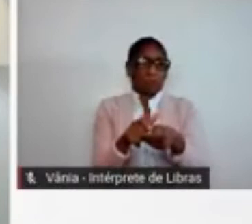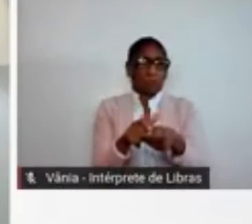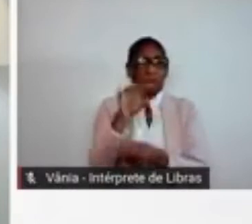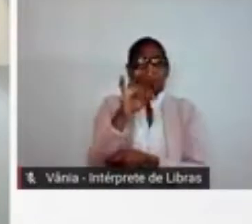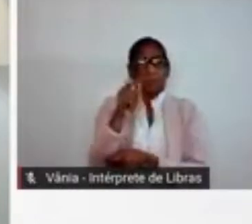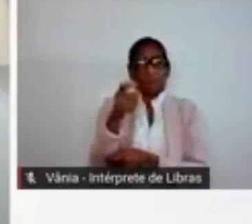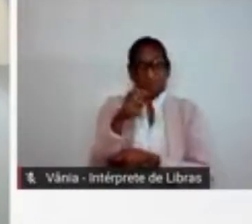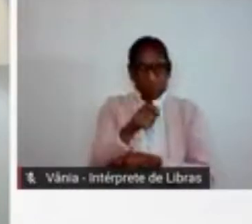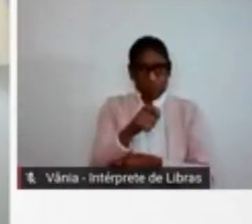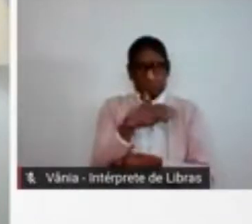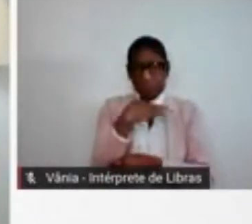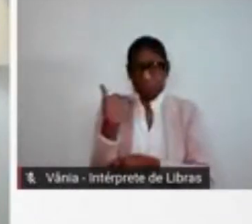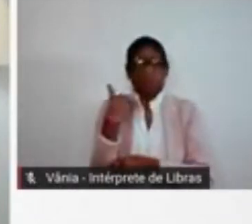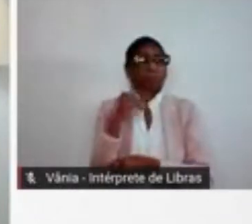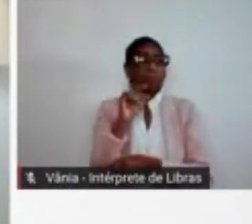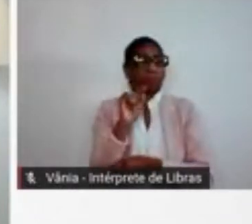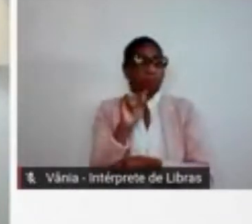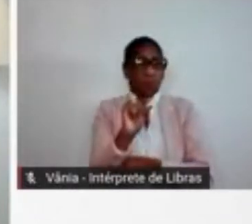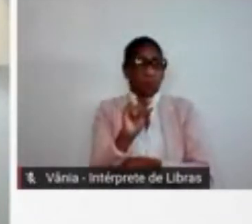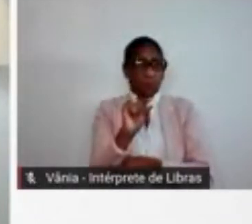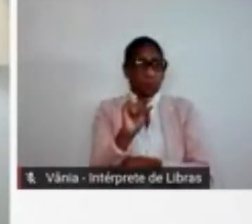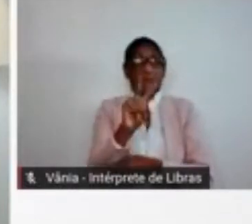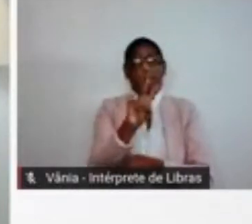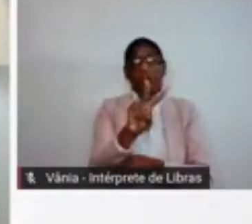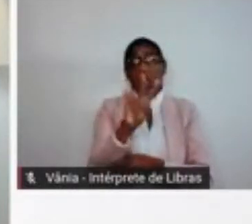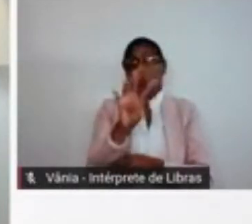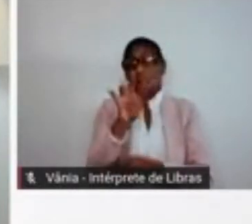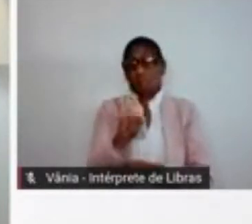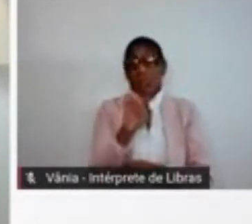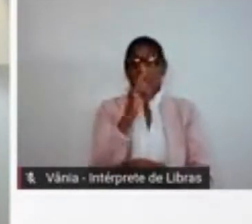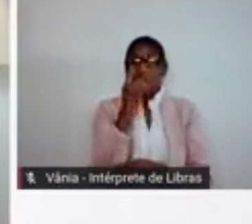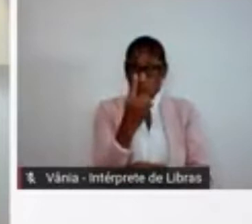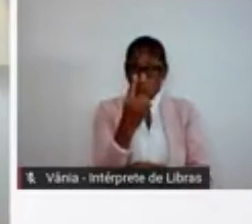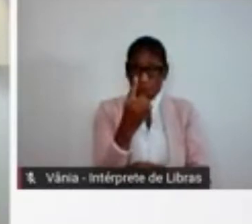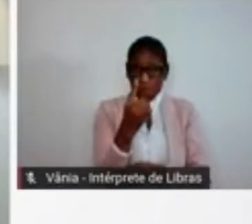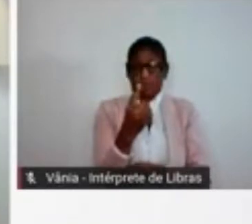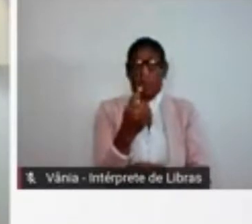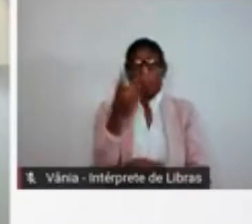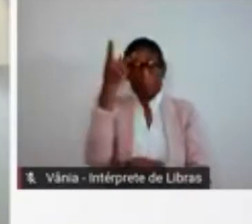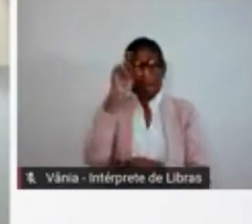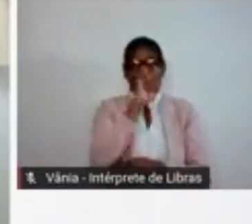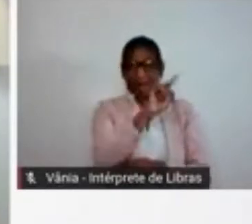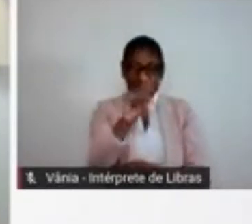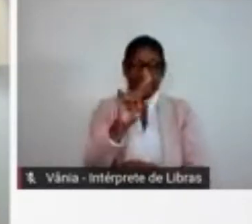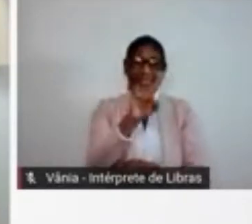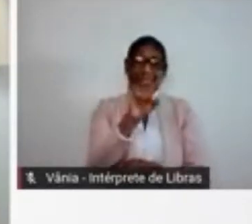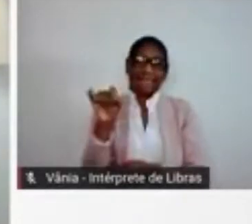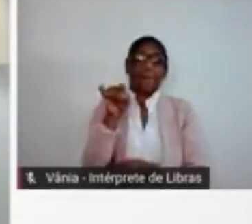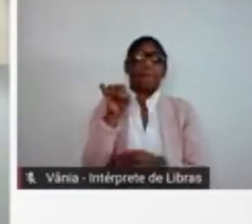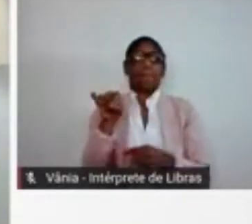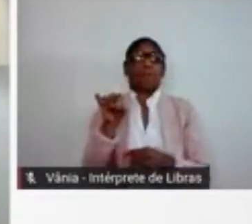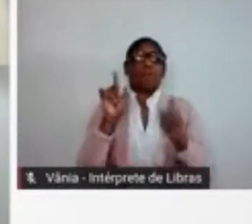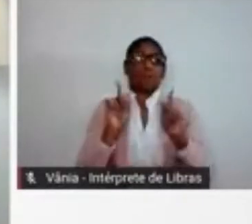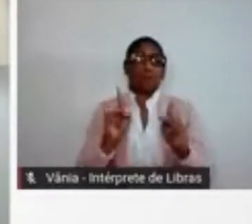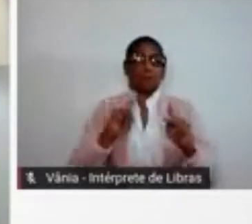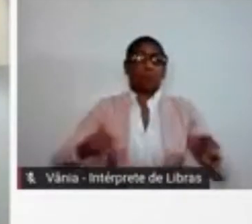de mortalidade é de 24,1 para cada 100 mil habitantes, que é também uma das